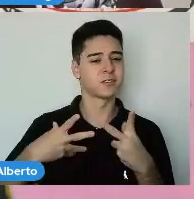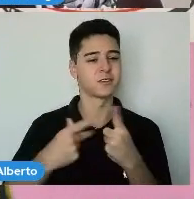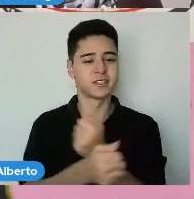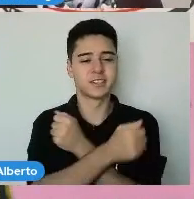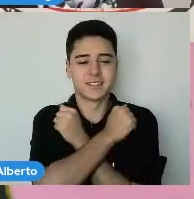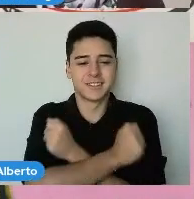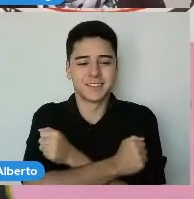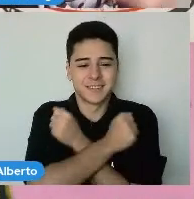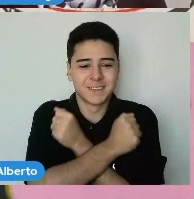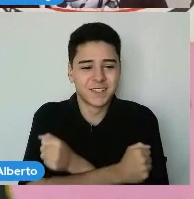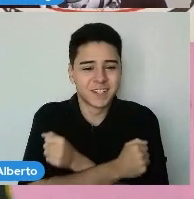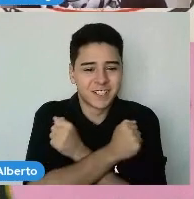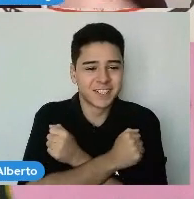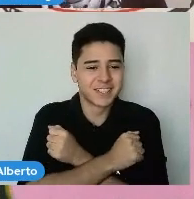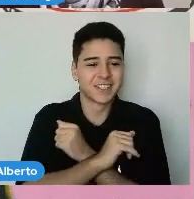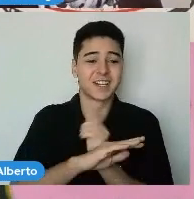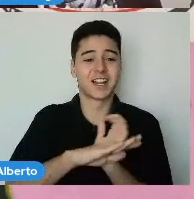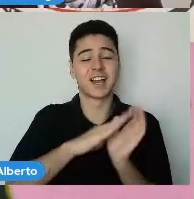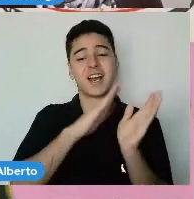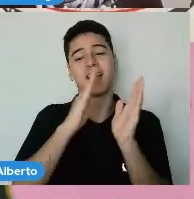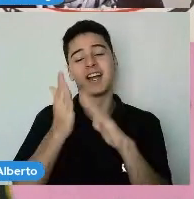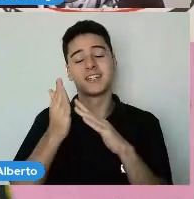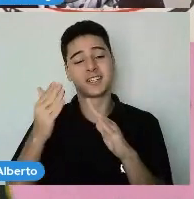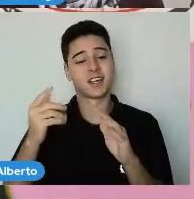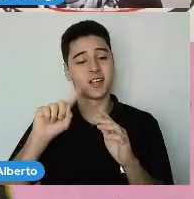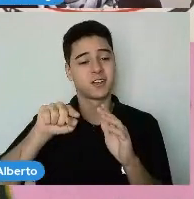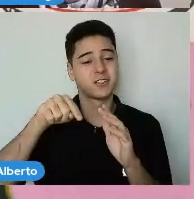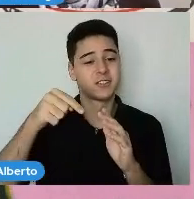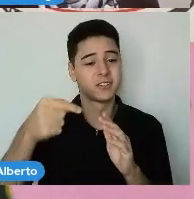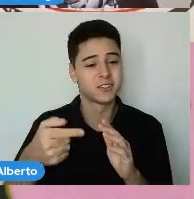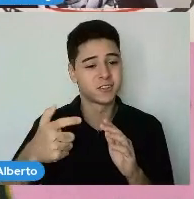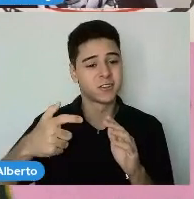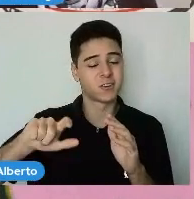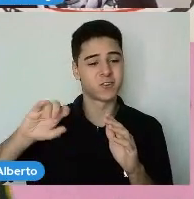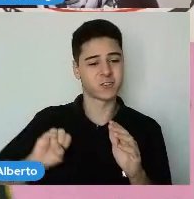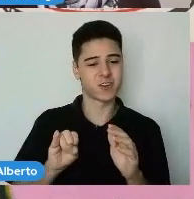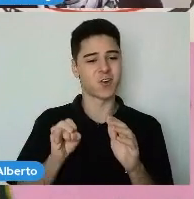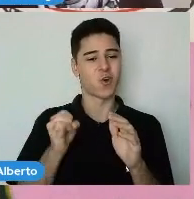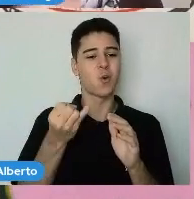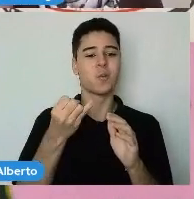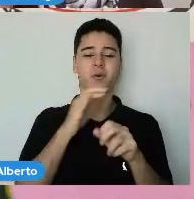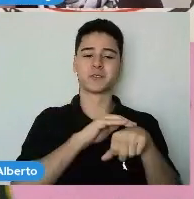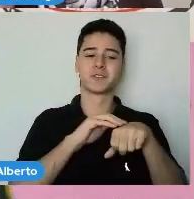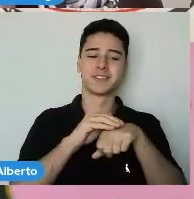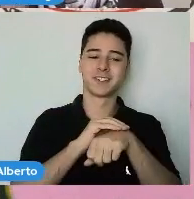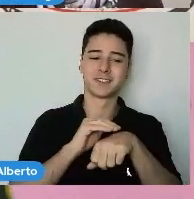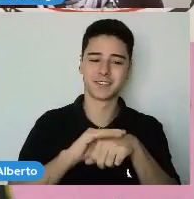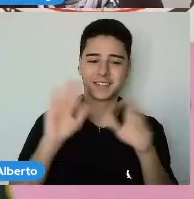abraço e até a nossa próxima oportunidade de bate-papo.